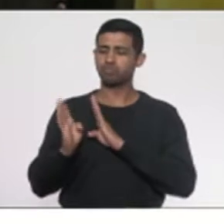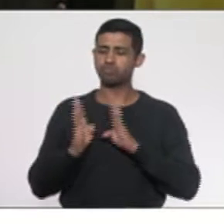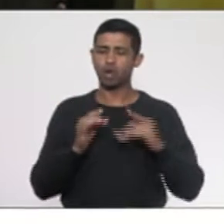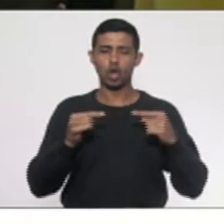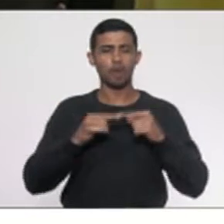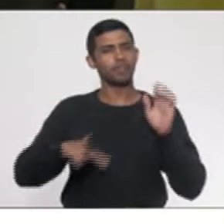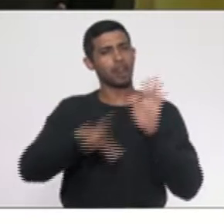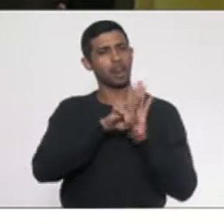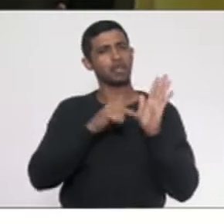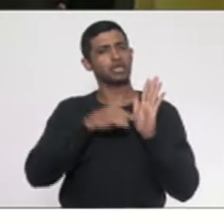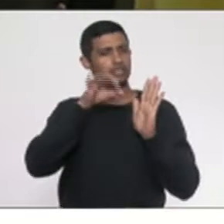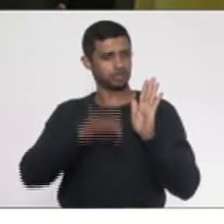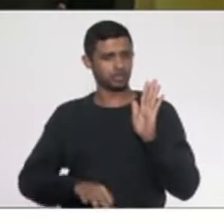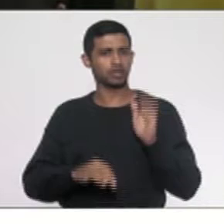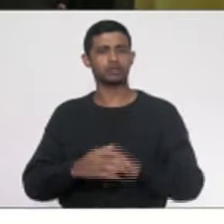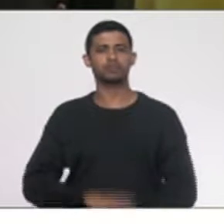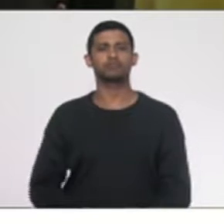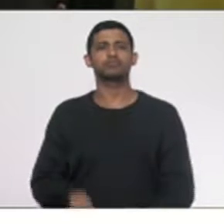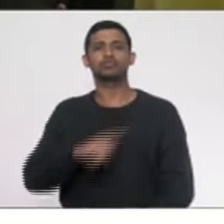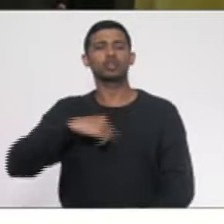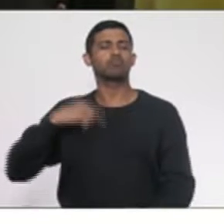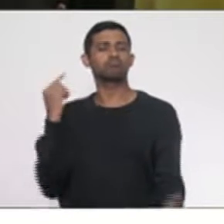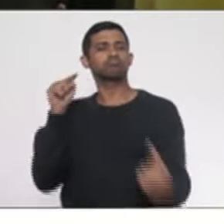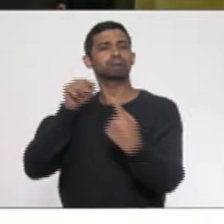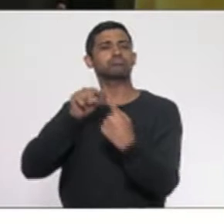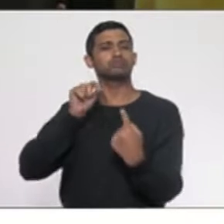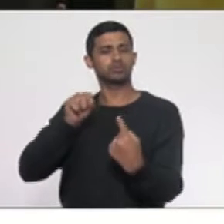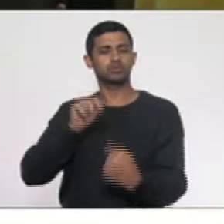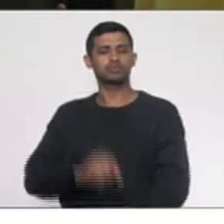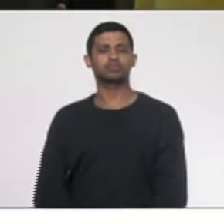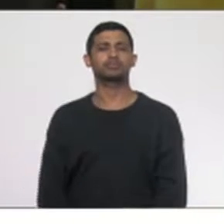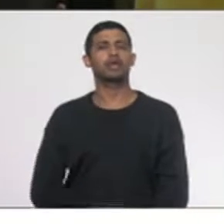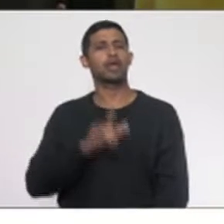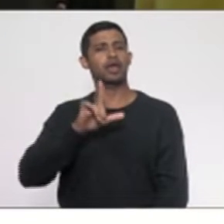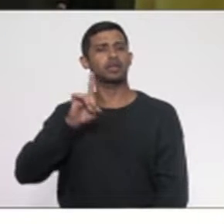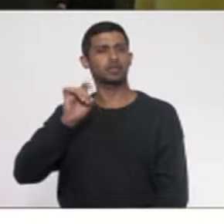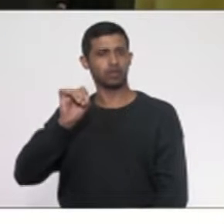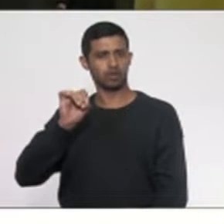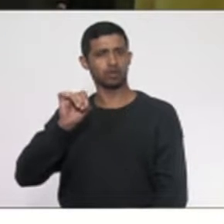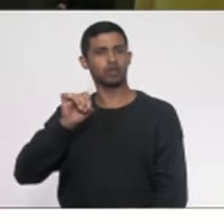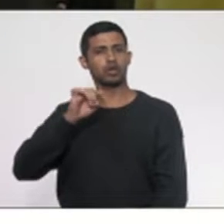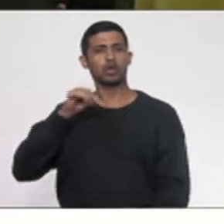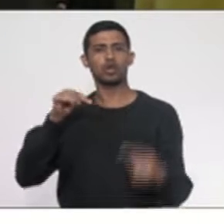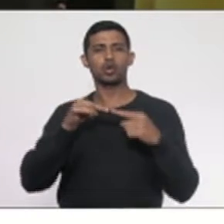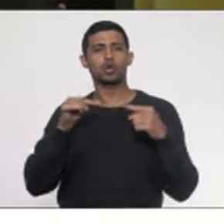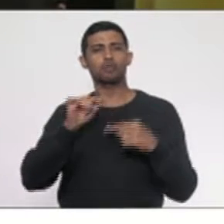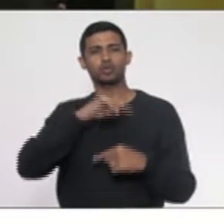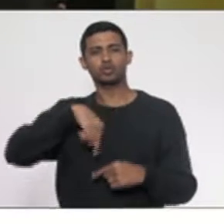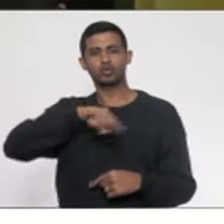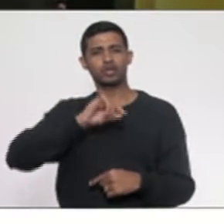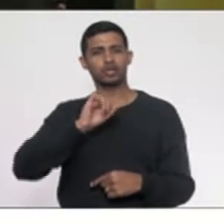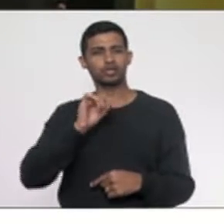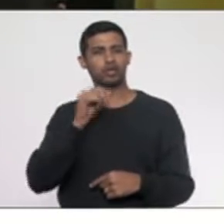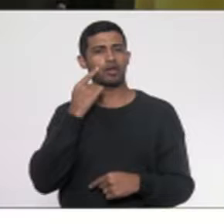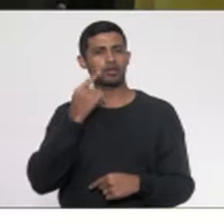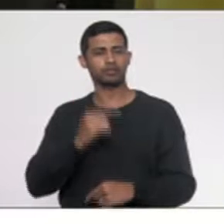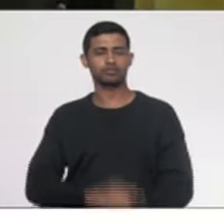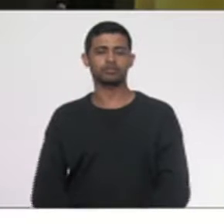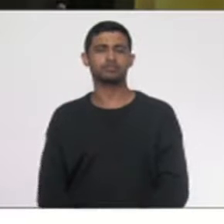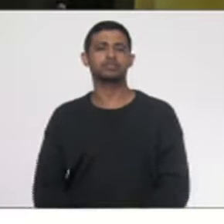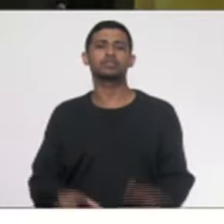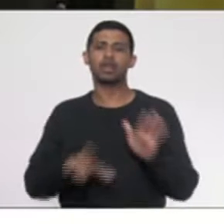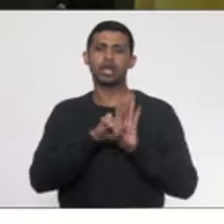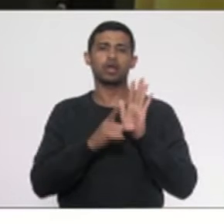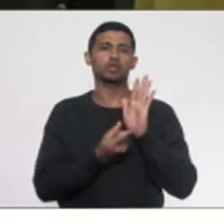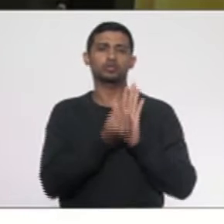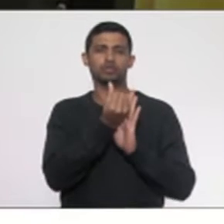legislação emendada. Nosso exame objetivou assegurar o formato do PLDO correspondente com aquilo que preconiza o arcabouço legal do